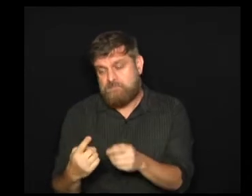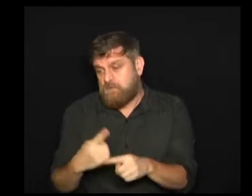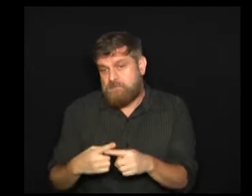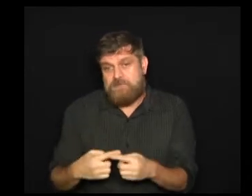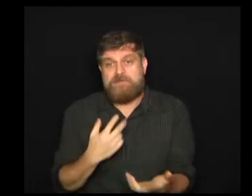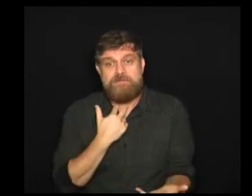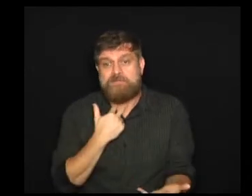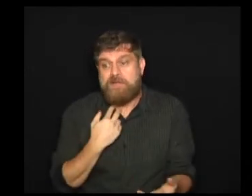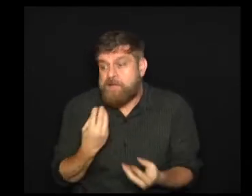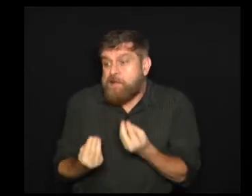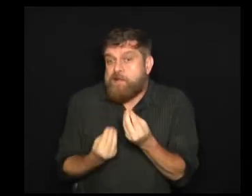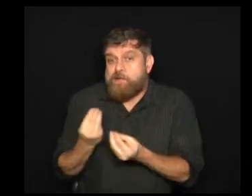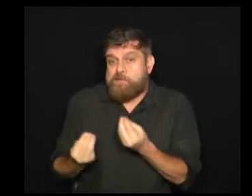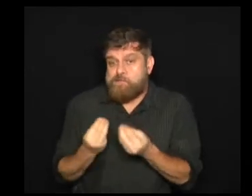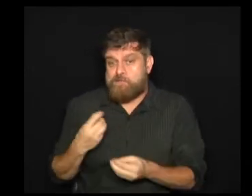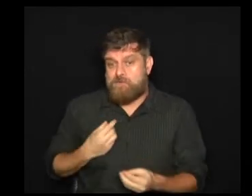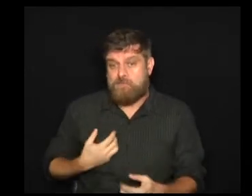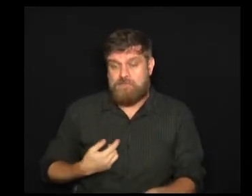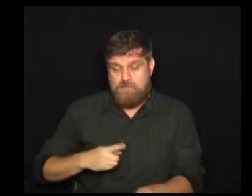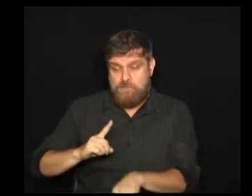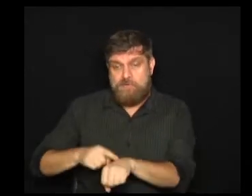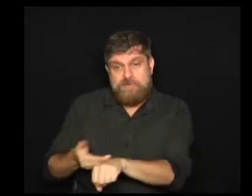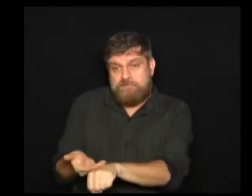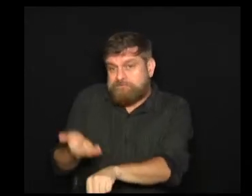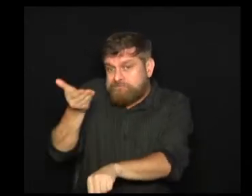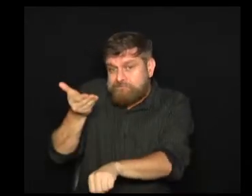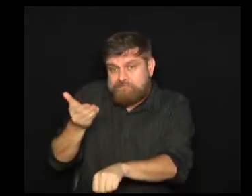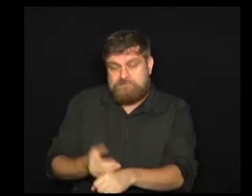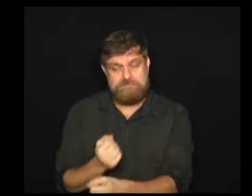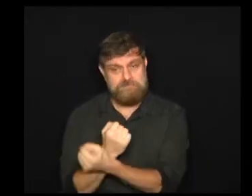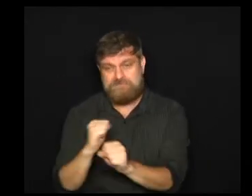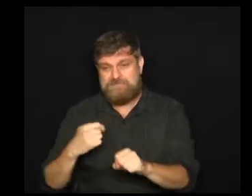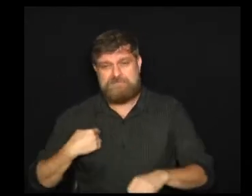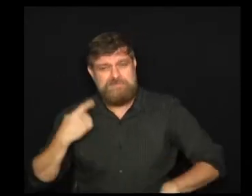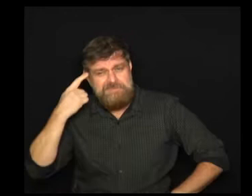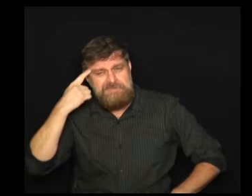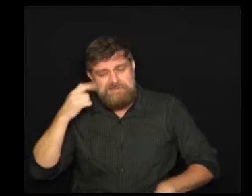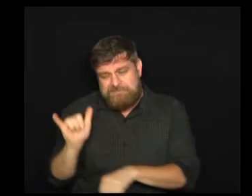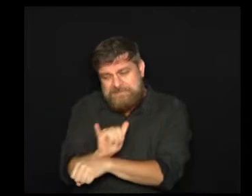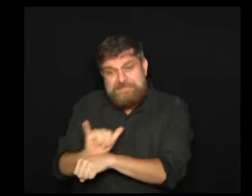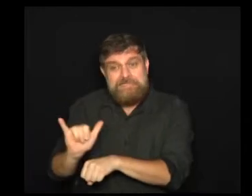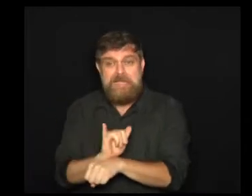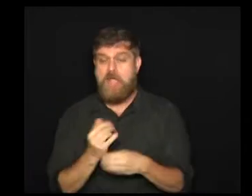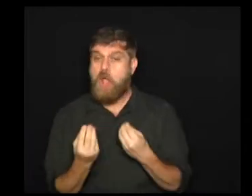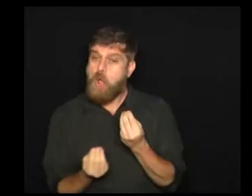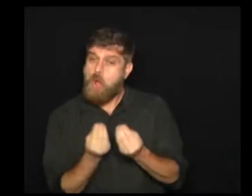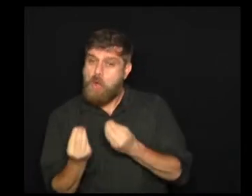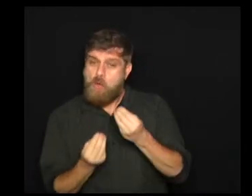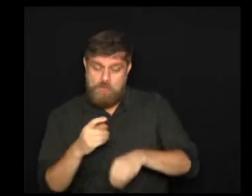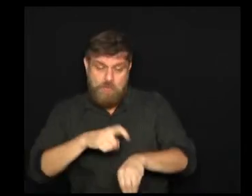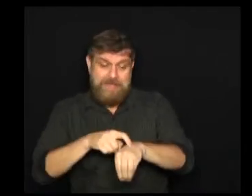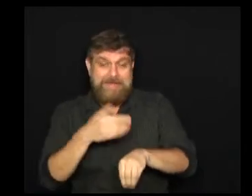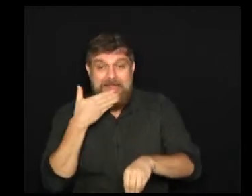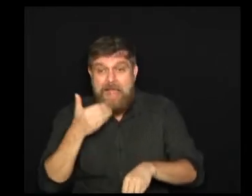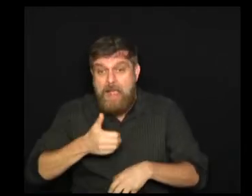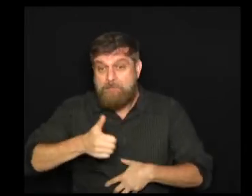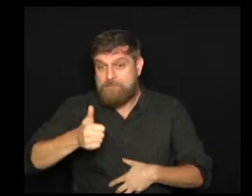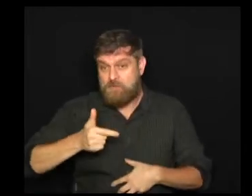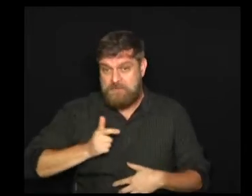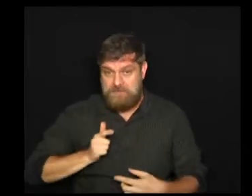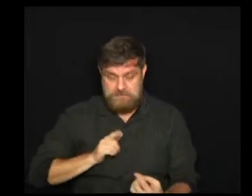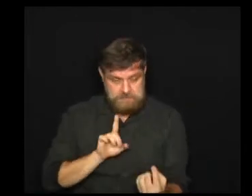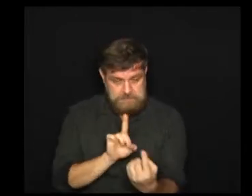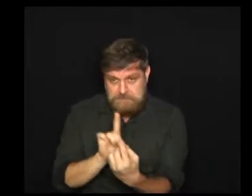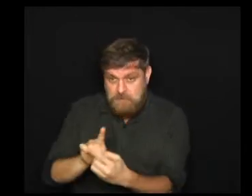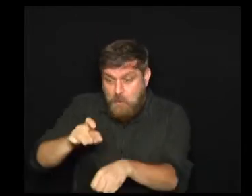gente colocar esse funcionamento fora do horário. Então a gente já vem pensando em algumas estratégias de como melhorar isso, de como procurar cobrir esses